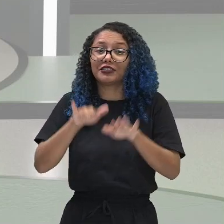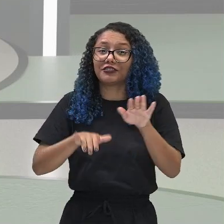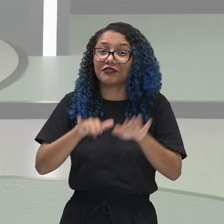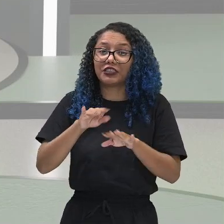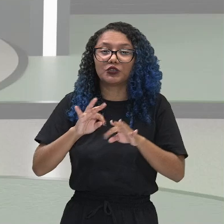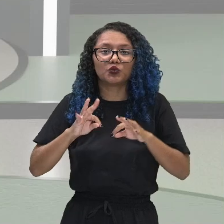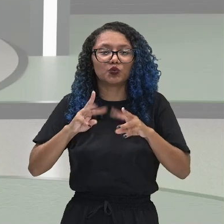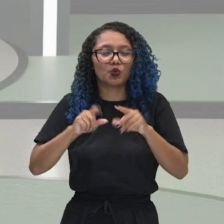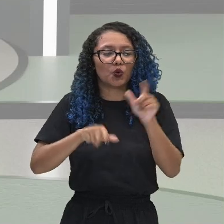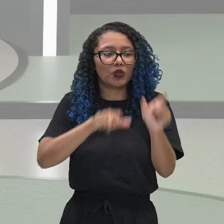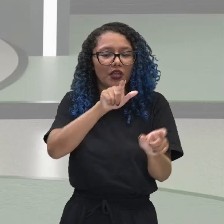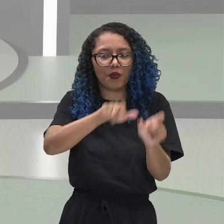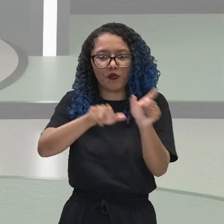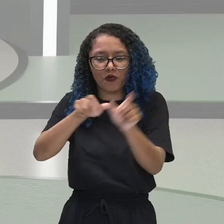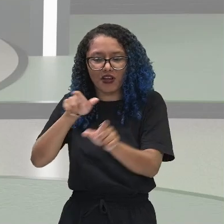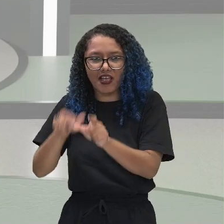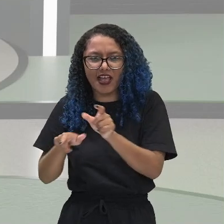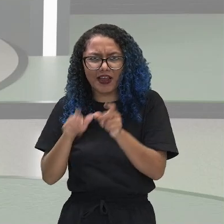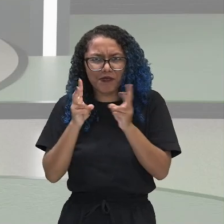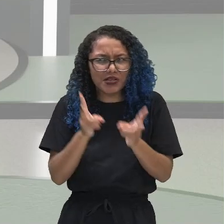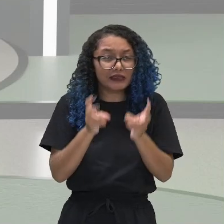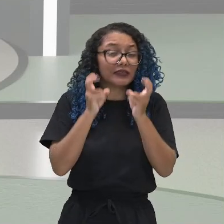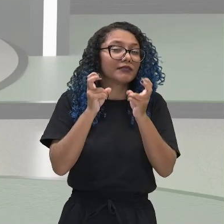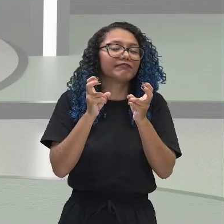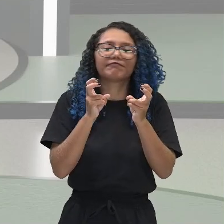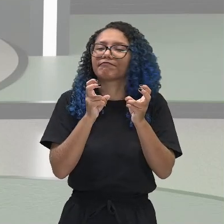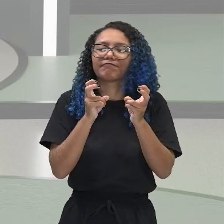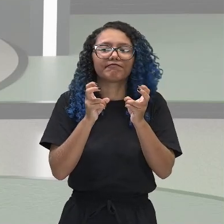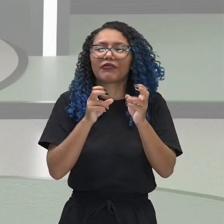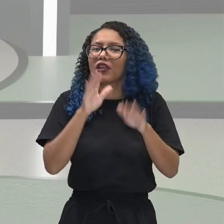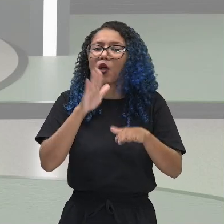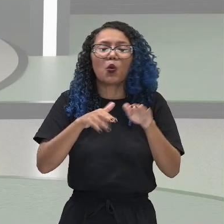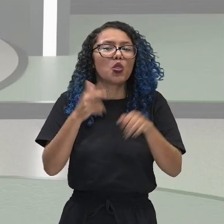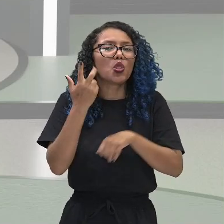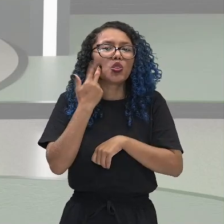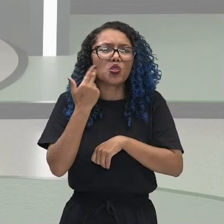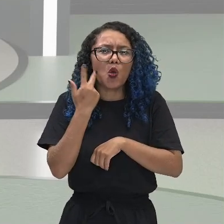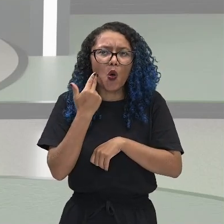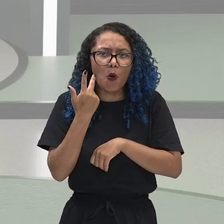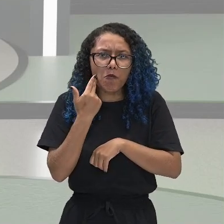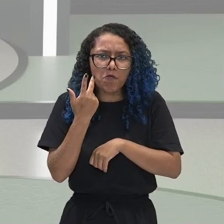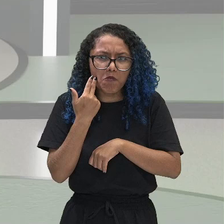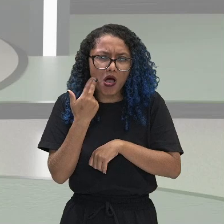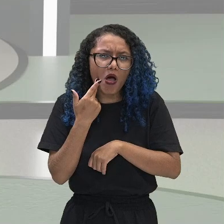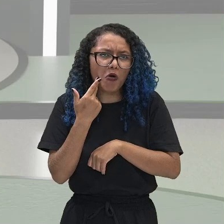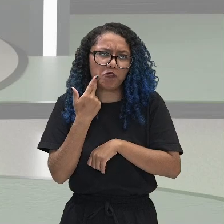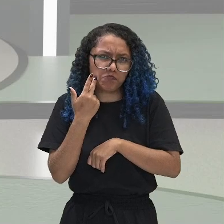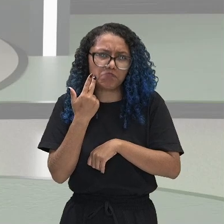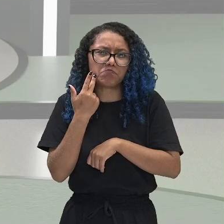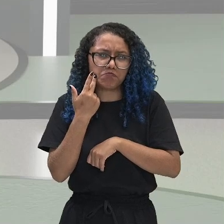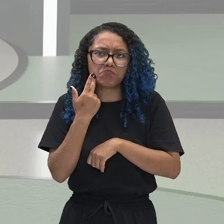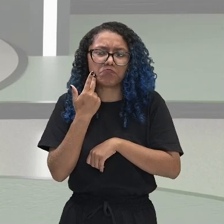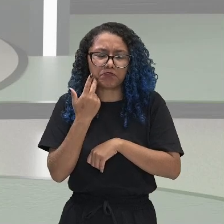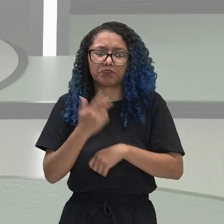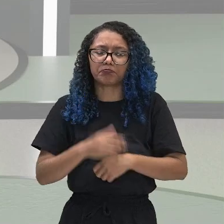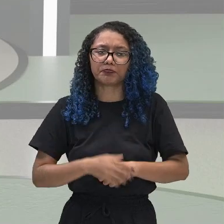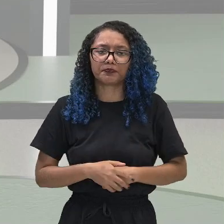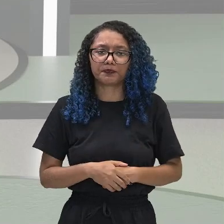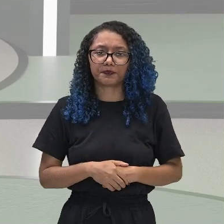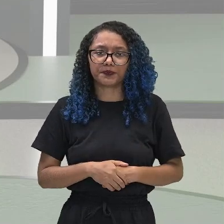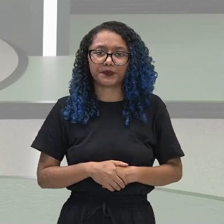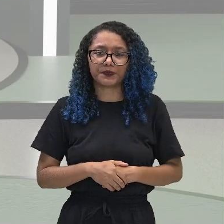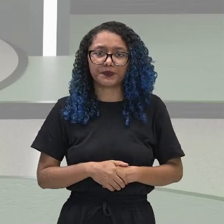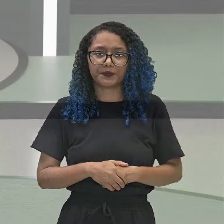para algumas mulheres, né? Algumas continuam, por exemplo, isso raramente acontece, com o seu fluxo de menstruação